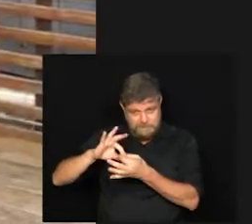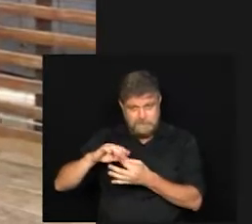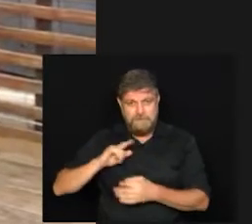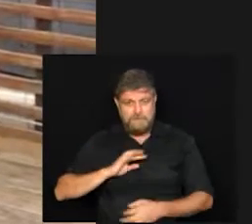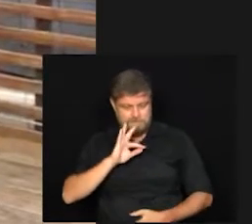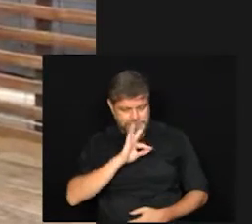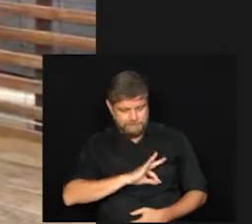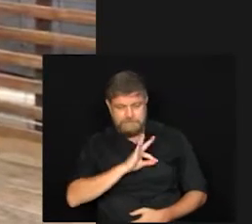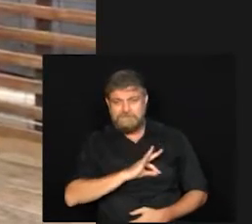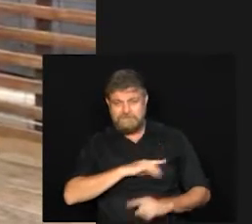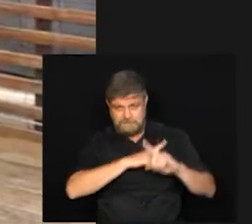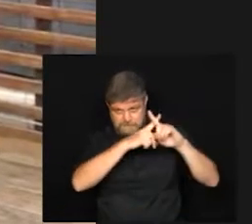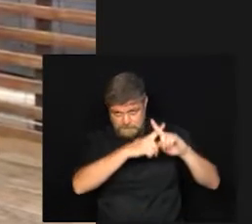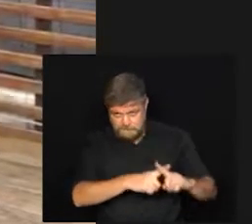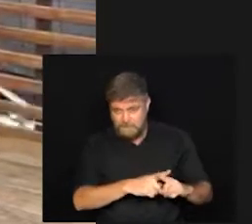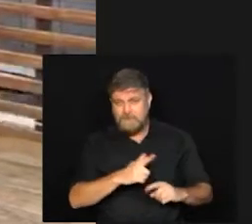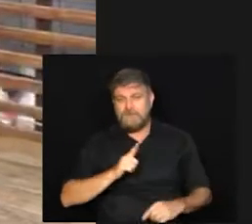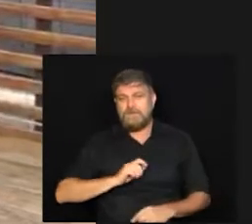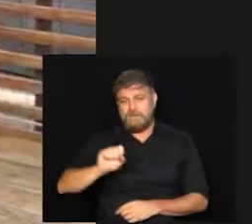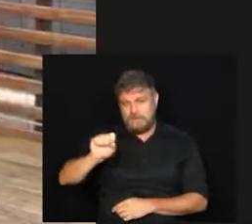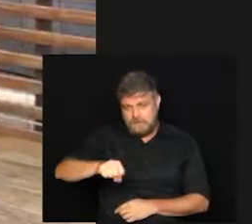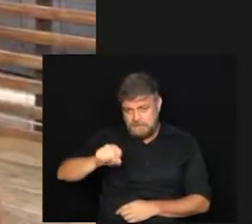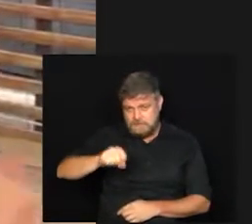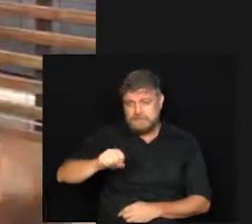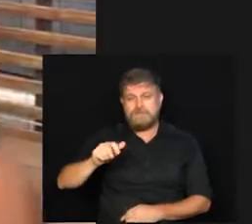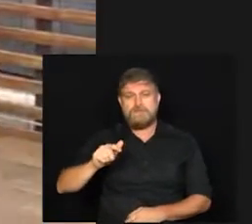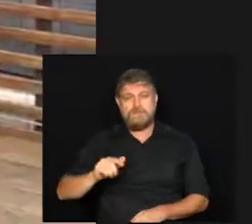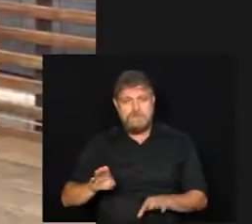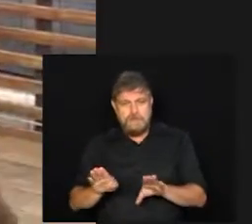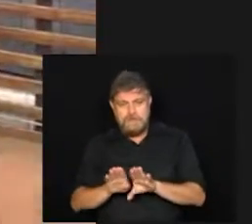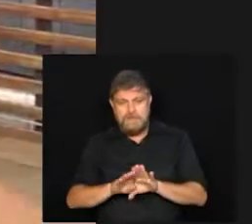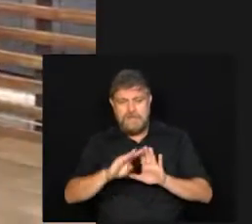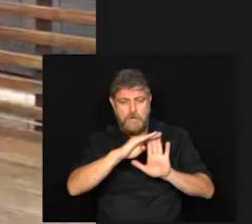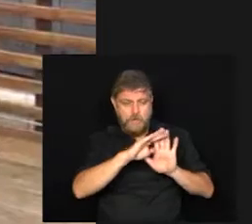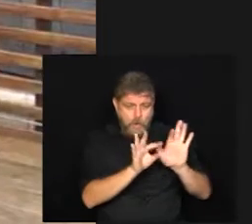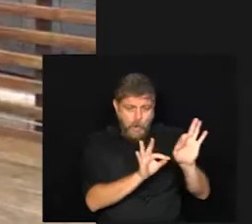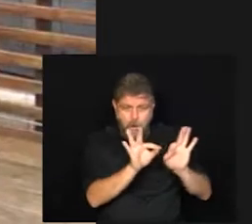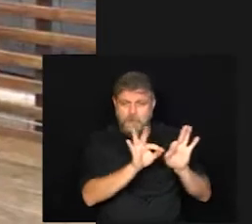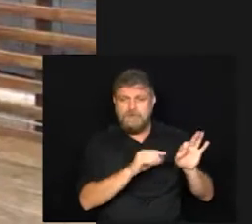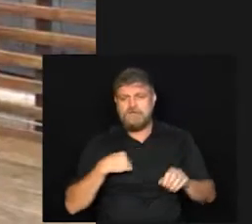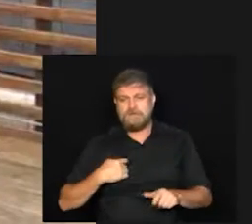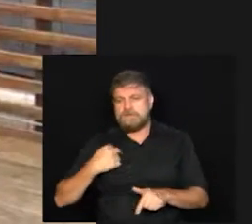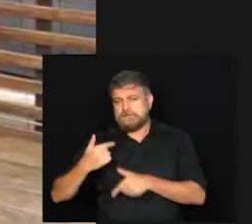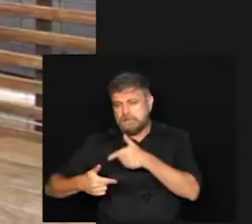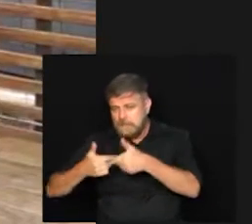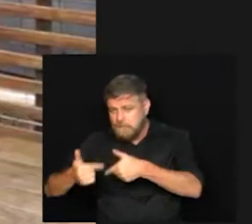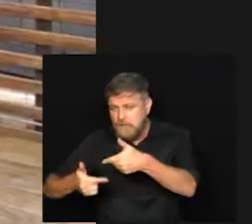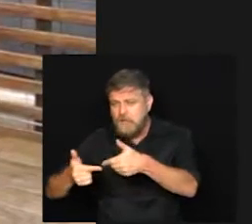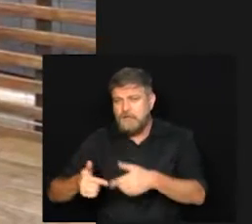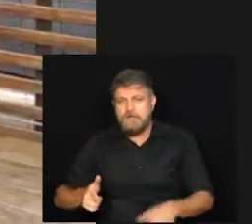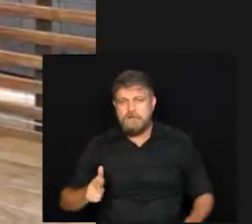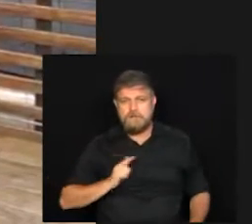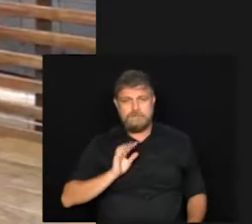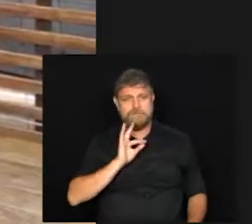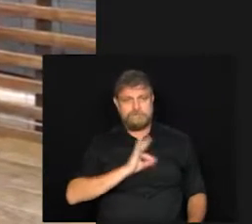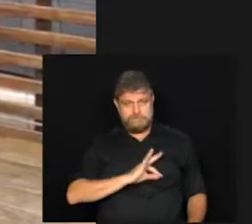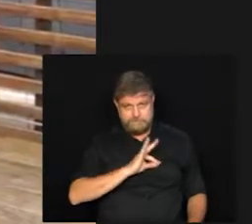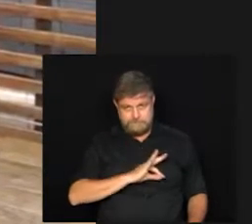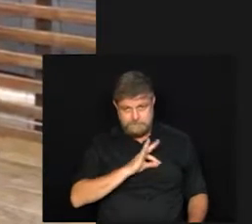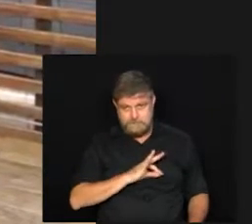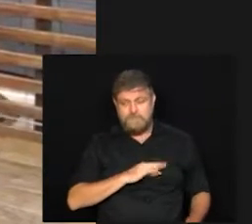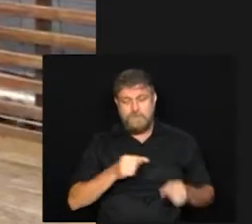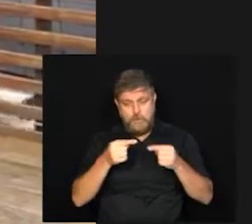todos os torneios, a gente tem as clínicas de futevôlei, os projetos que a gente tem fora a vida de atleta, porém